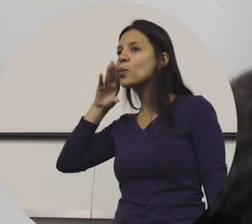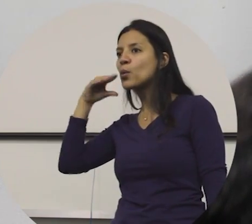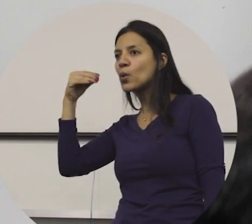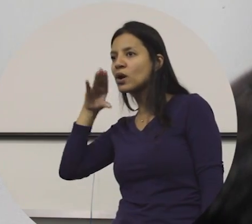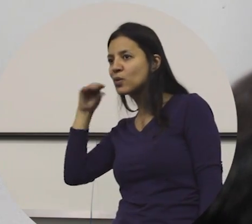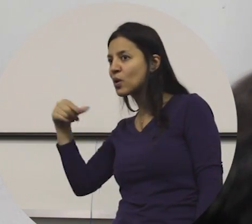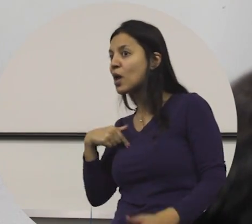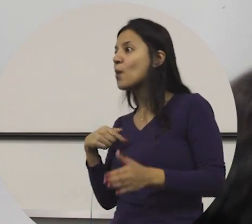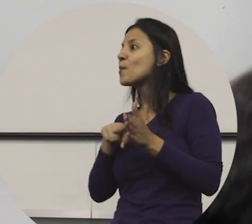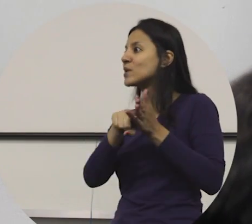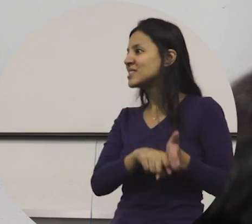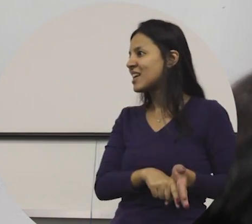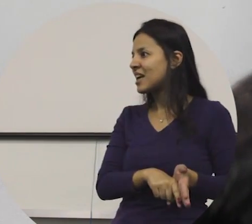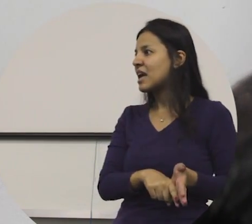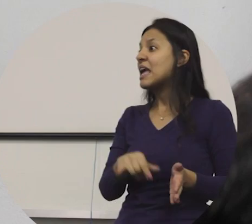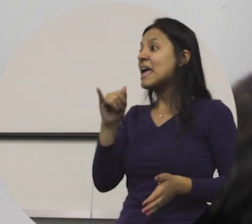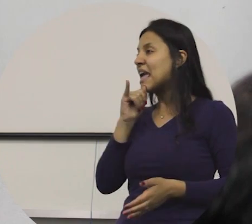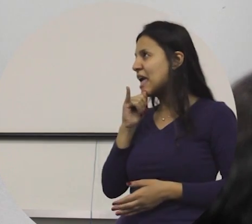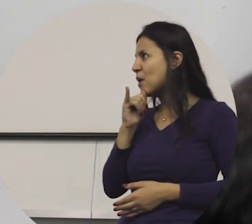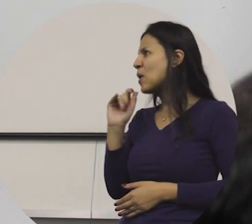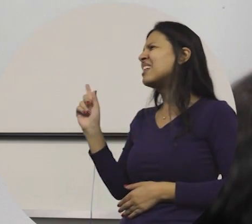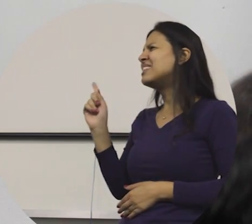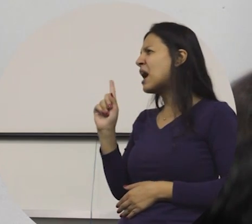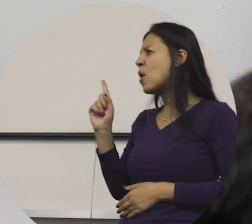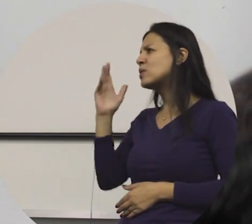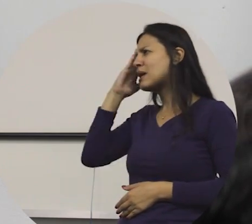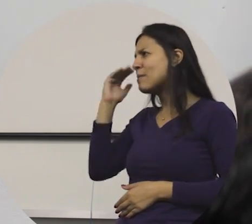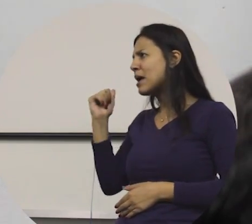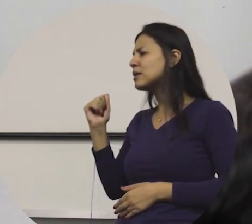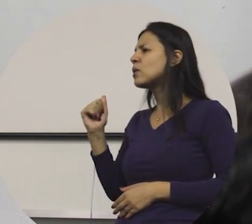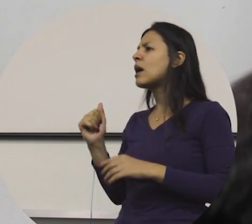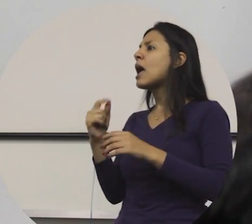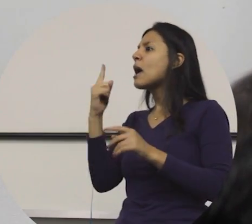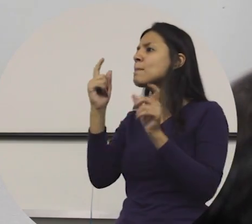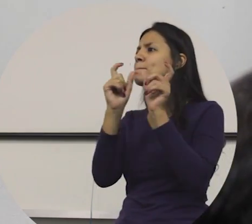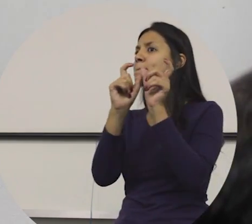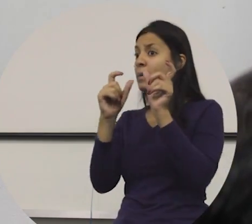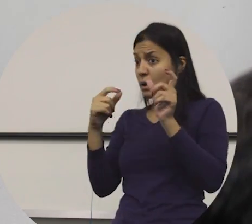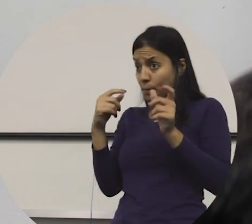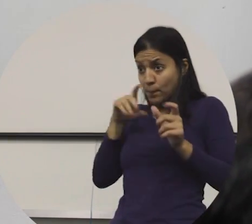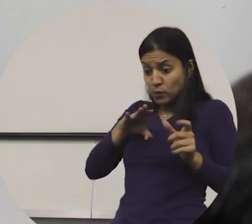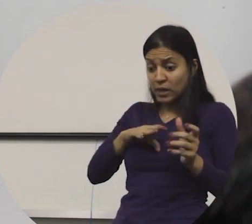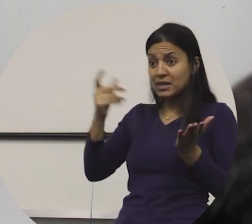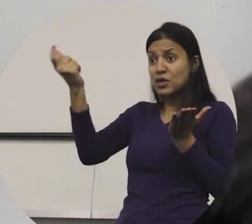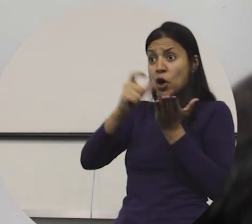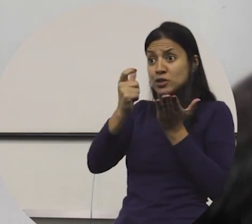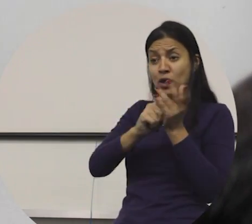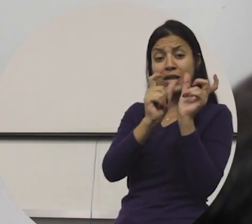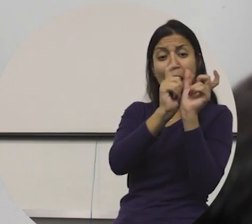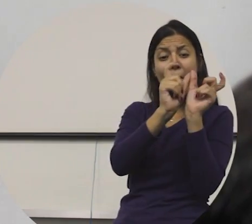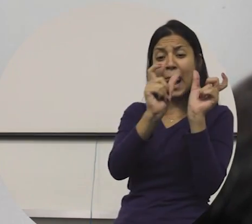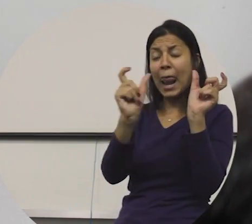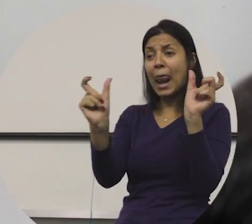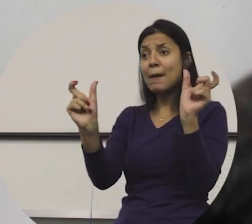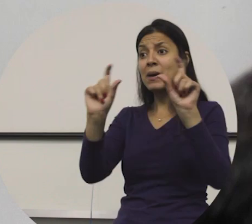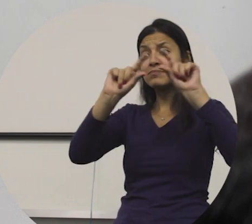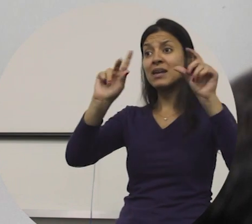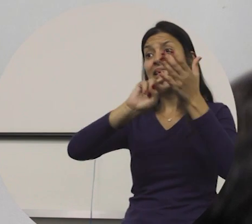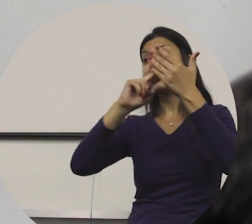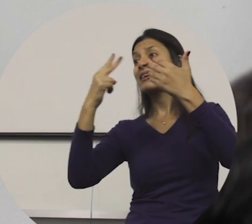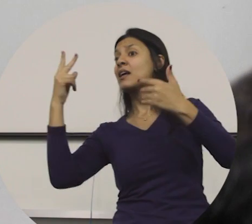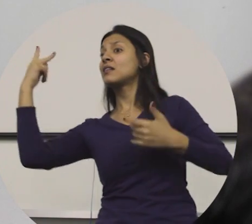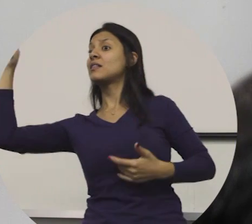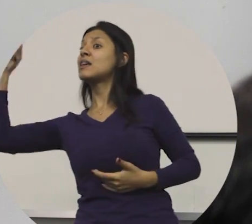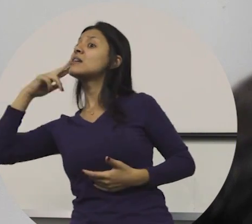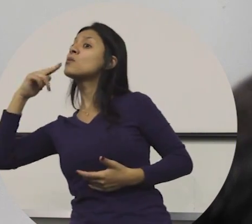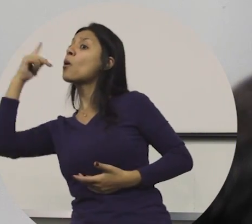sabendo, é isto, alguma coisa do tipo, assim. Olha só como que as estruturas, como que as formas entre as